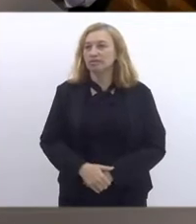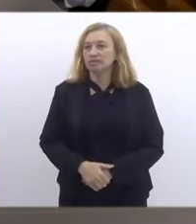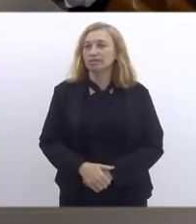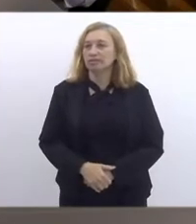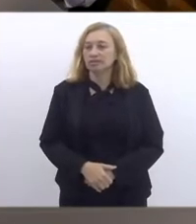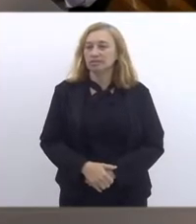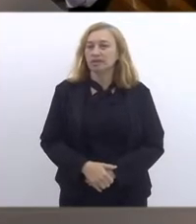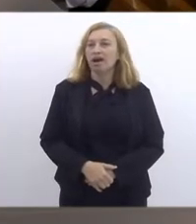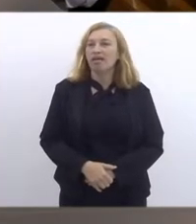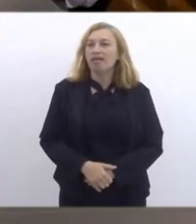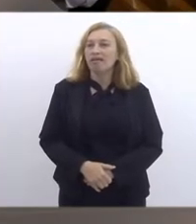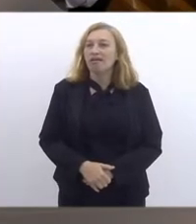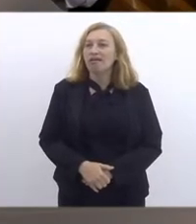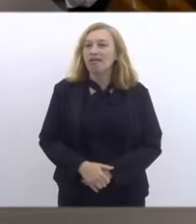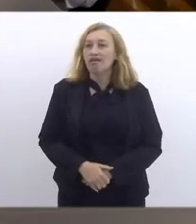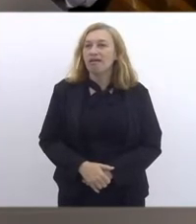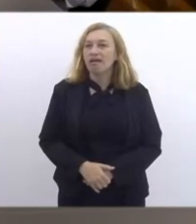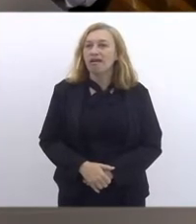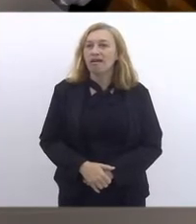Adelante.